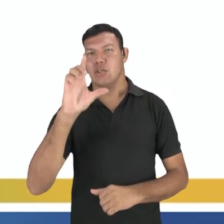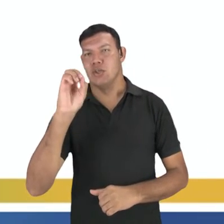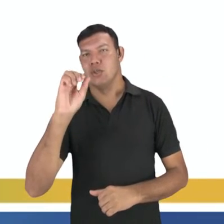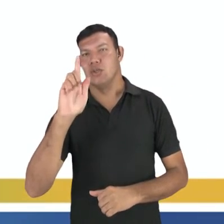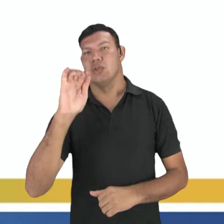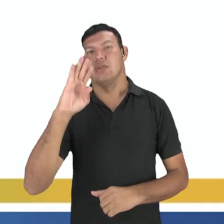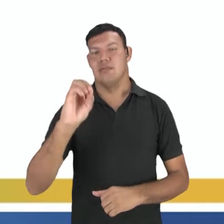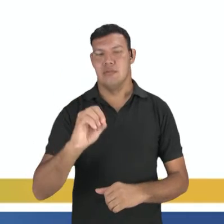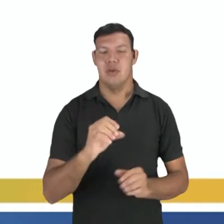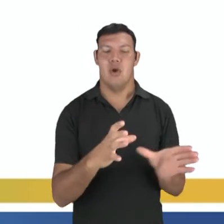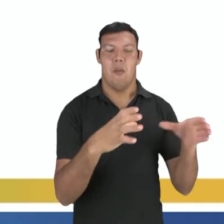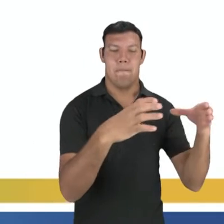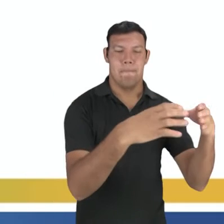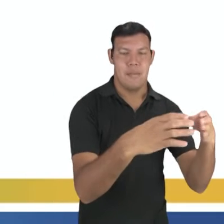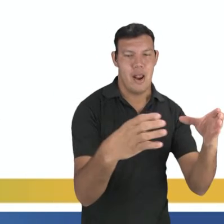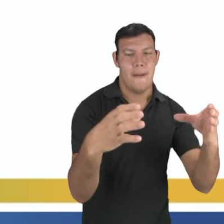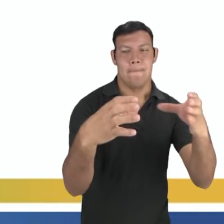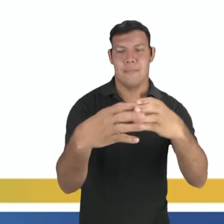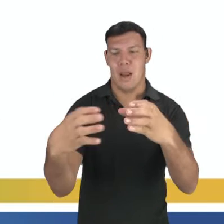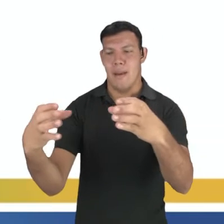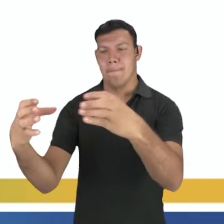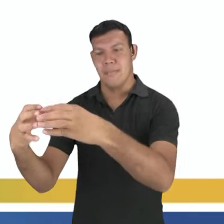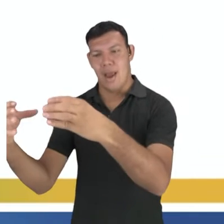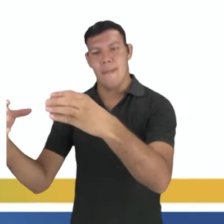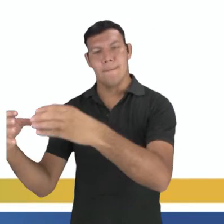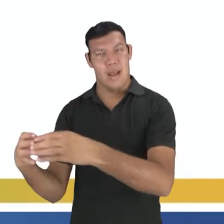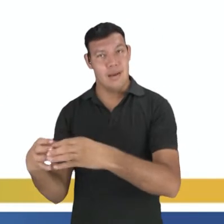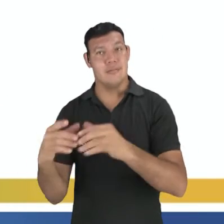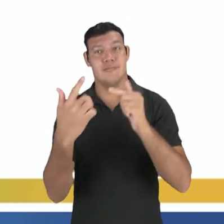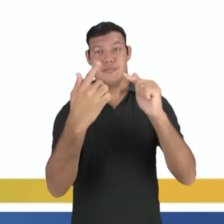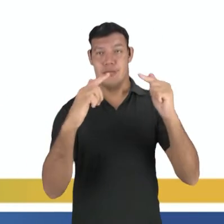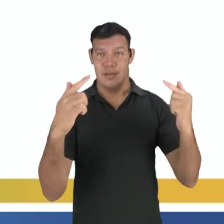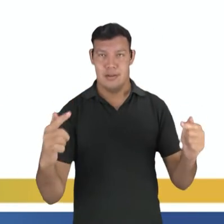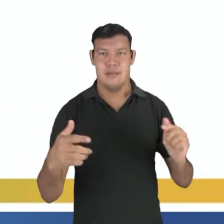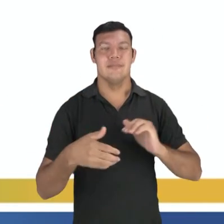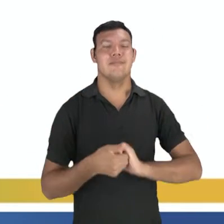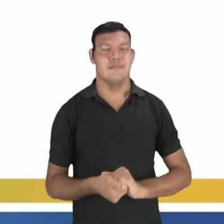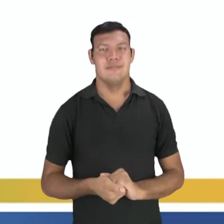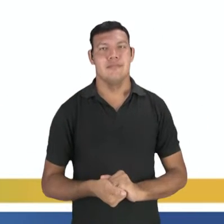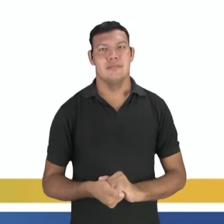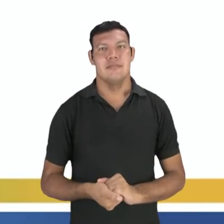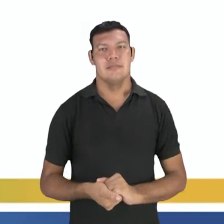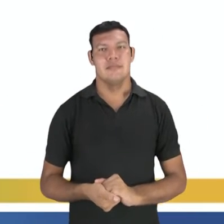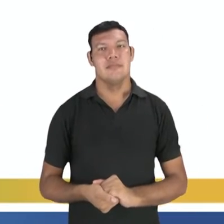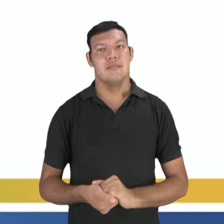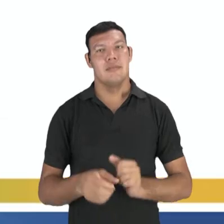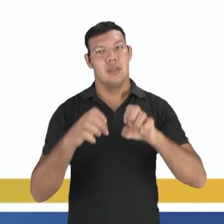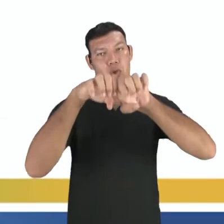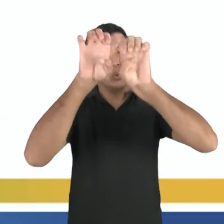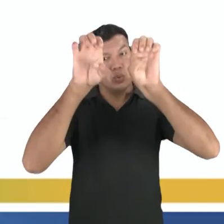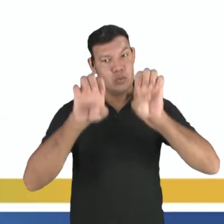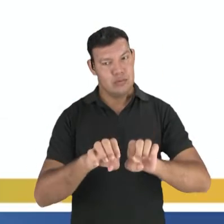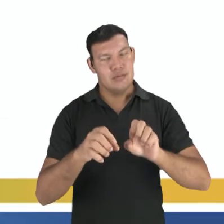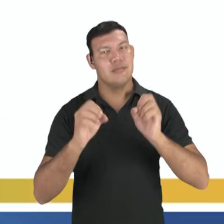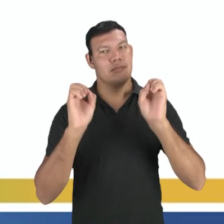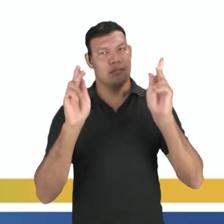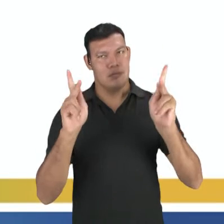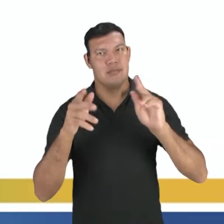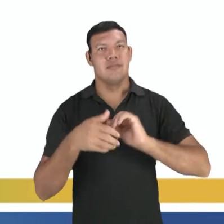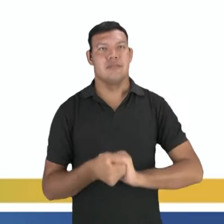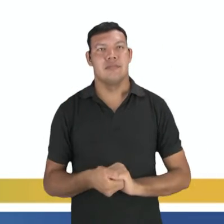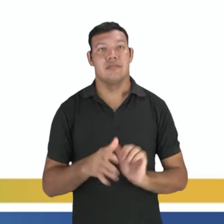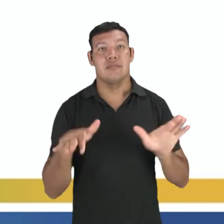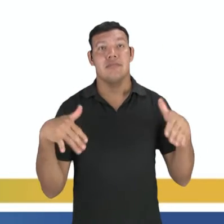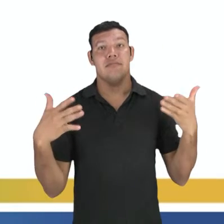parte, as classes gramaticais. Então, morfologia, classes gramaticais, a estruturação, ok?